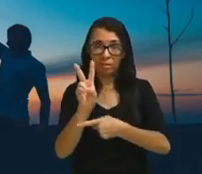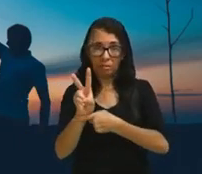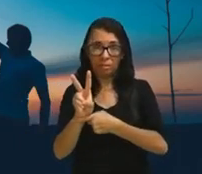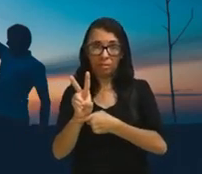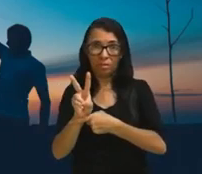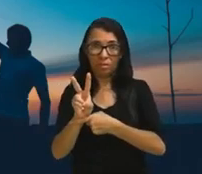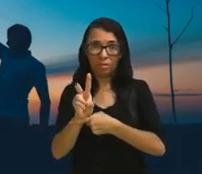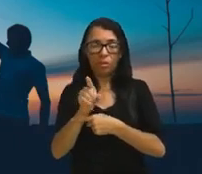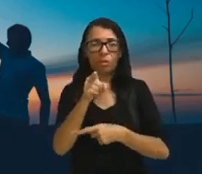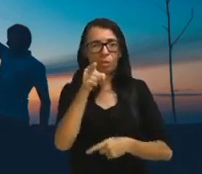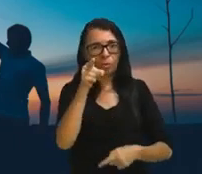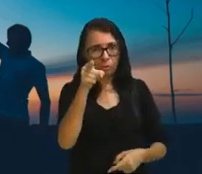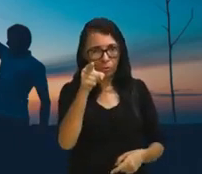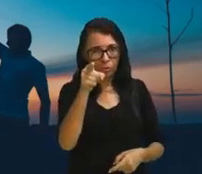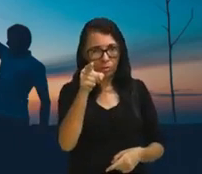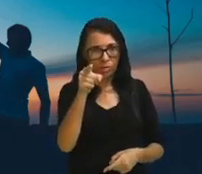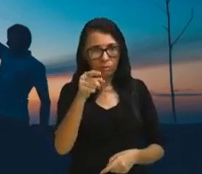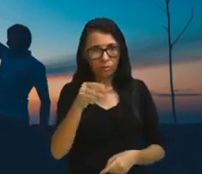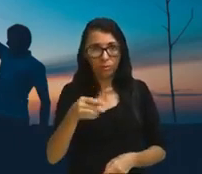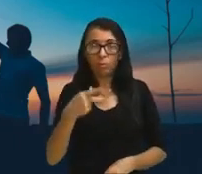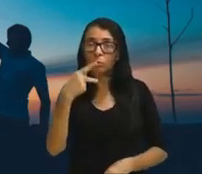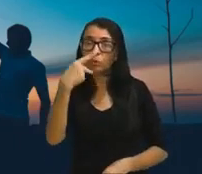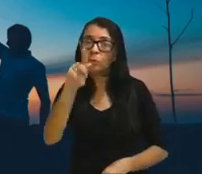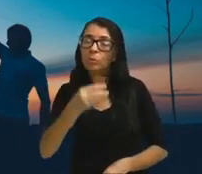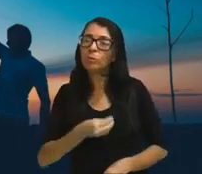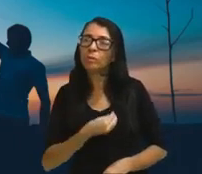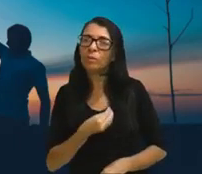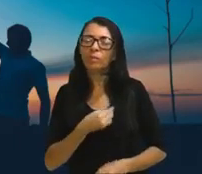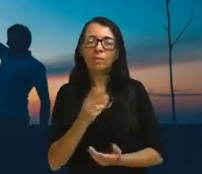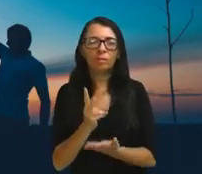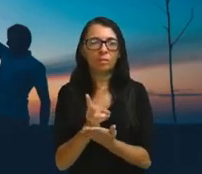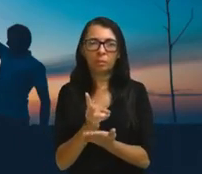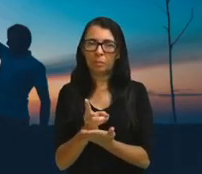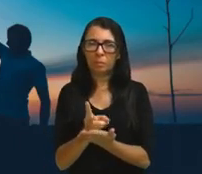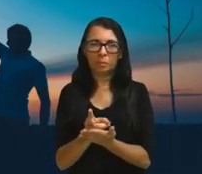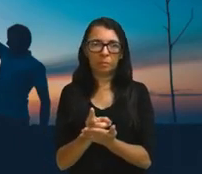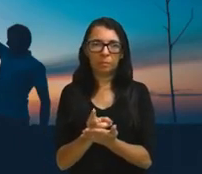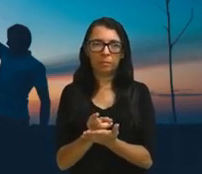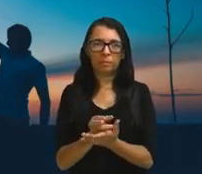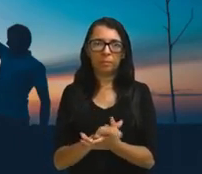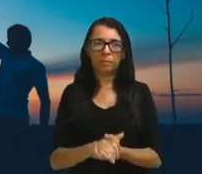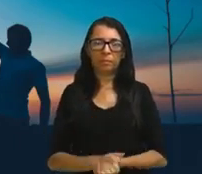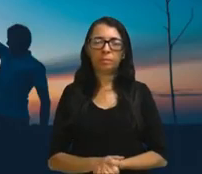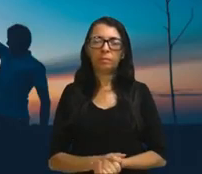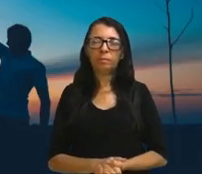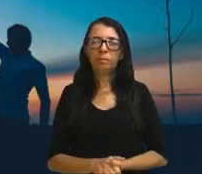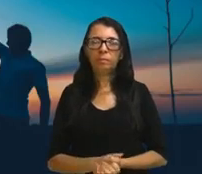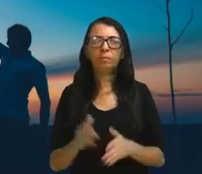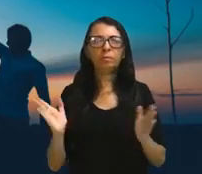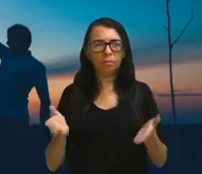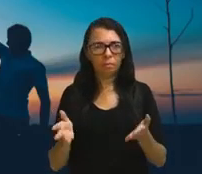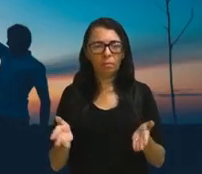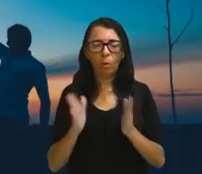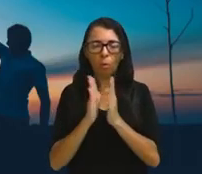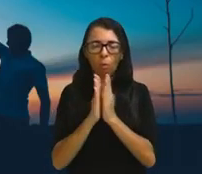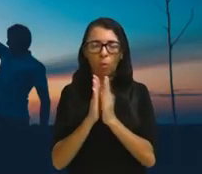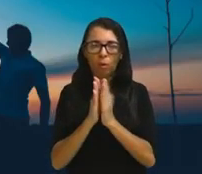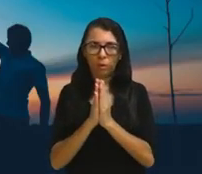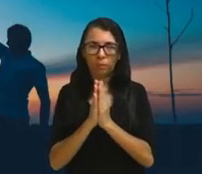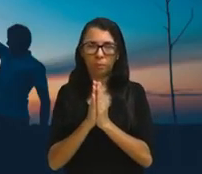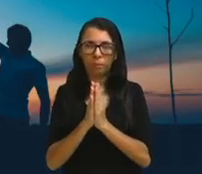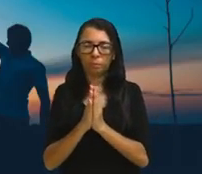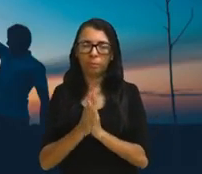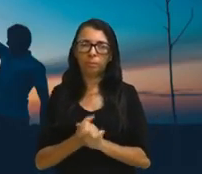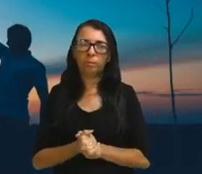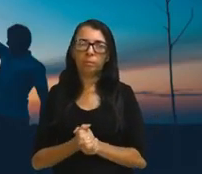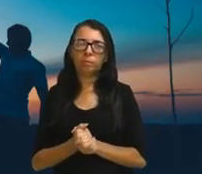E aqui eu quero apresentar o meu cunhado Sérgio, que está sob tratamento contra a Covid,